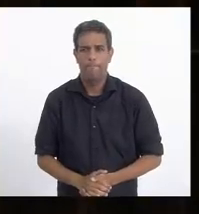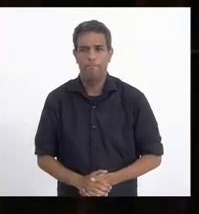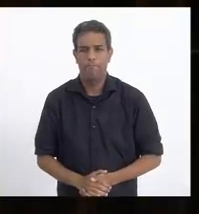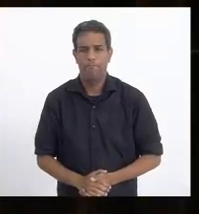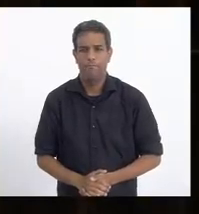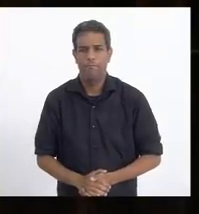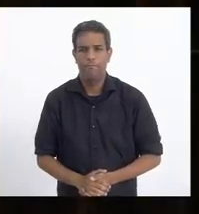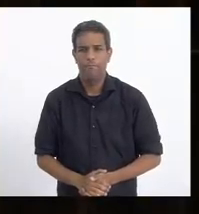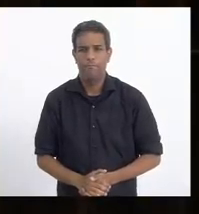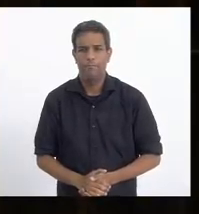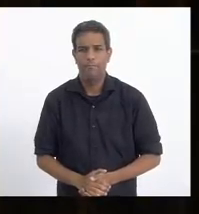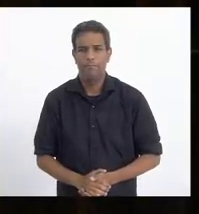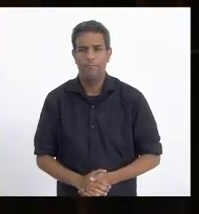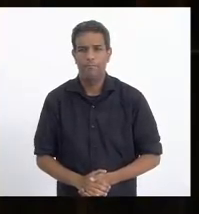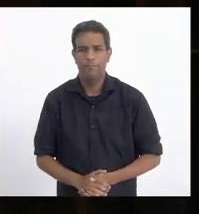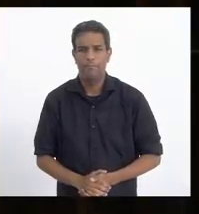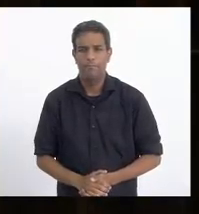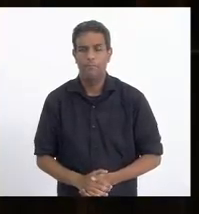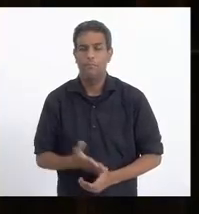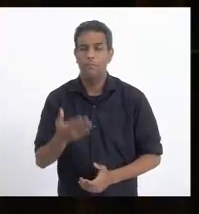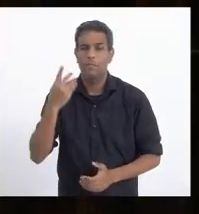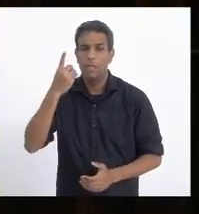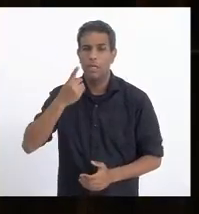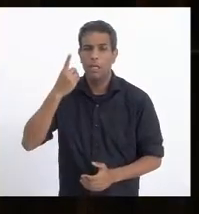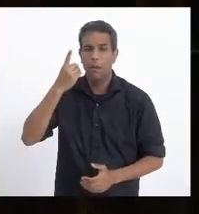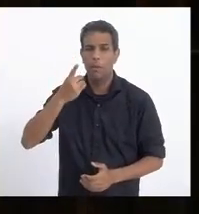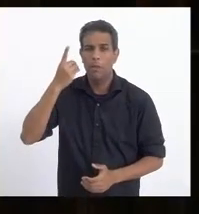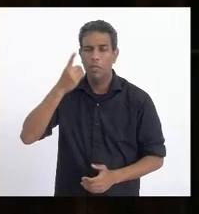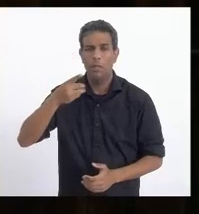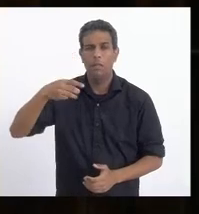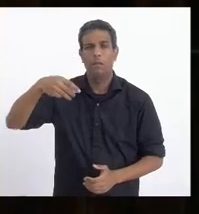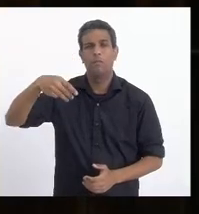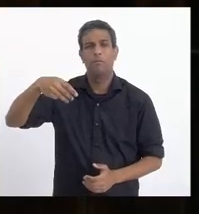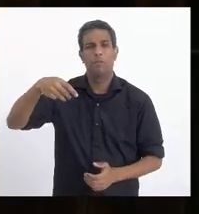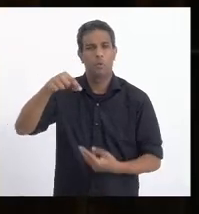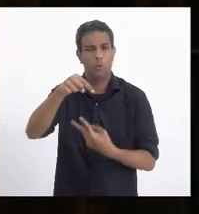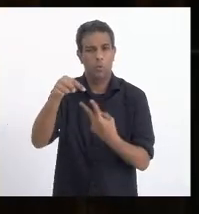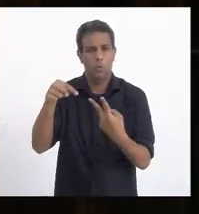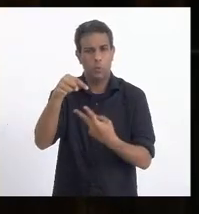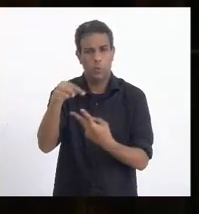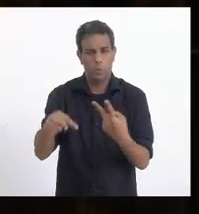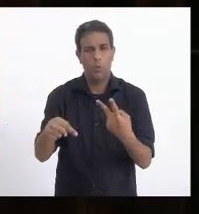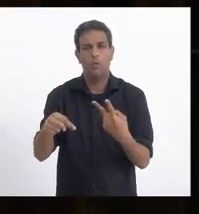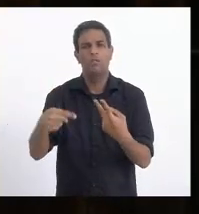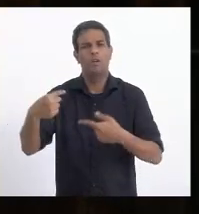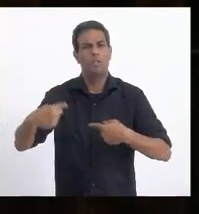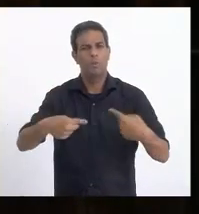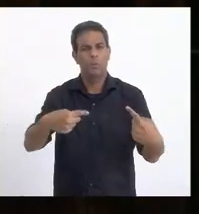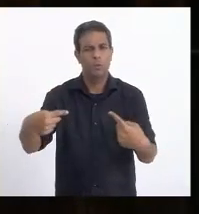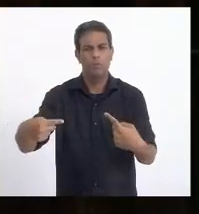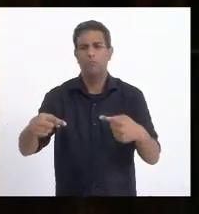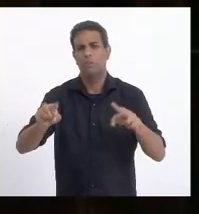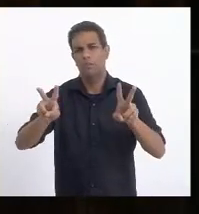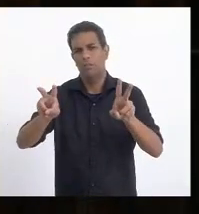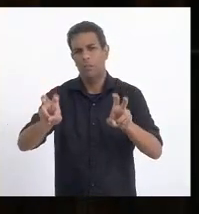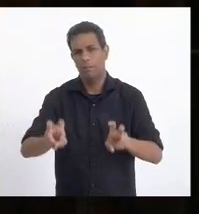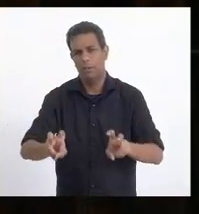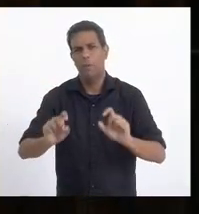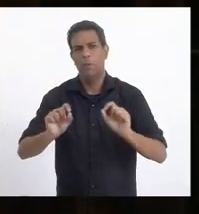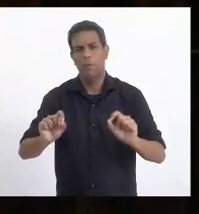e é que quando Deputado Márcio Pacheco Deputado d'amuri nós discutimos